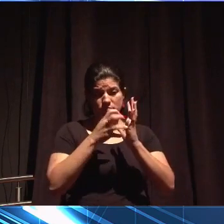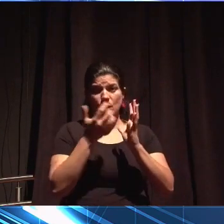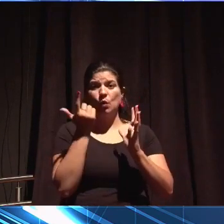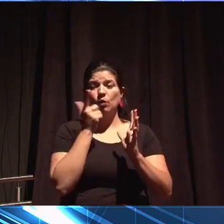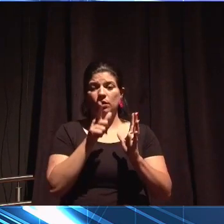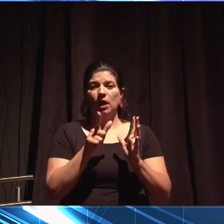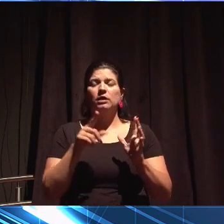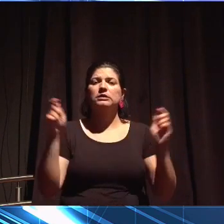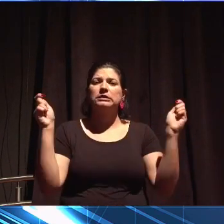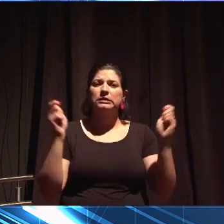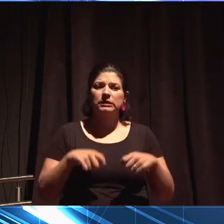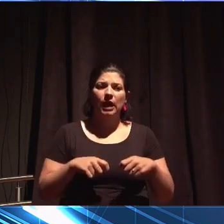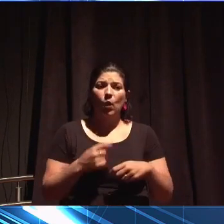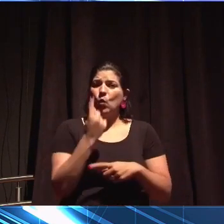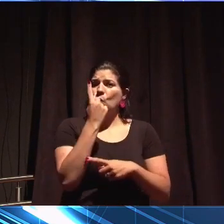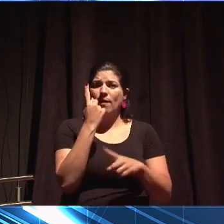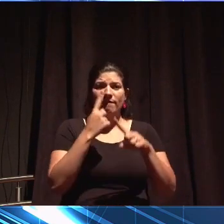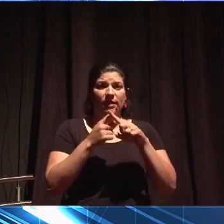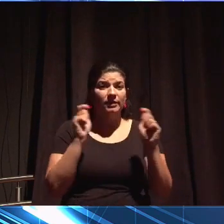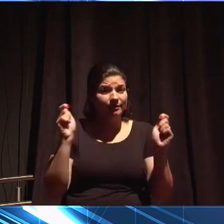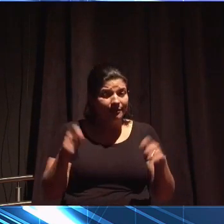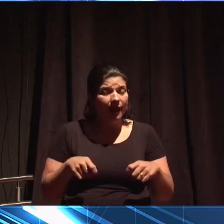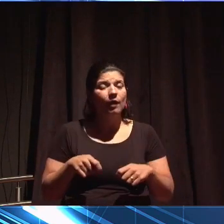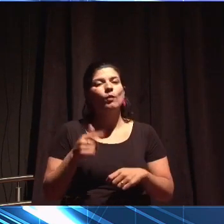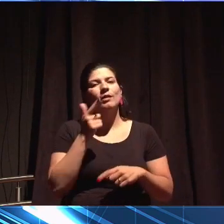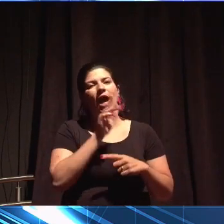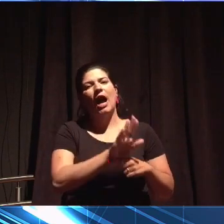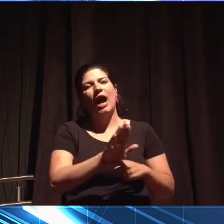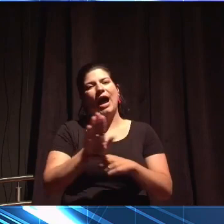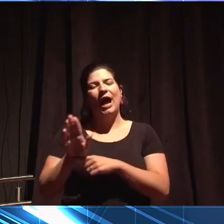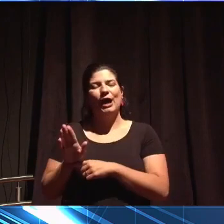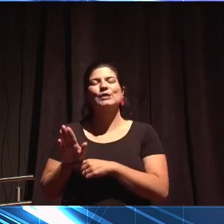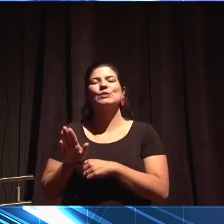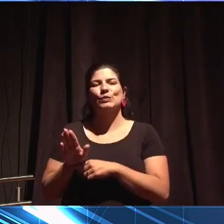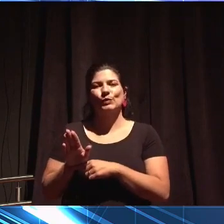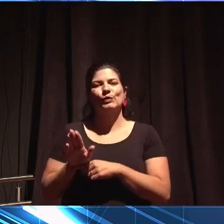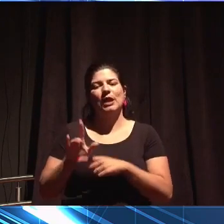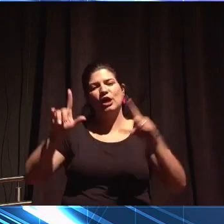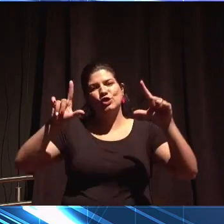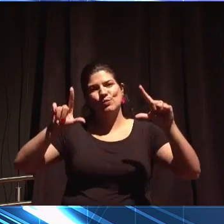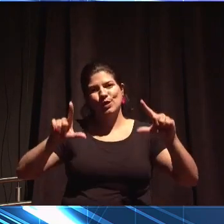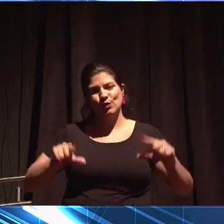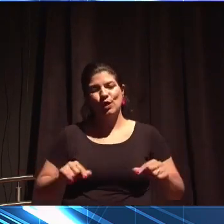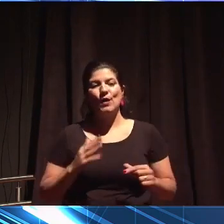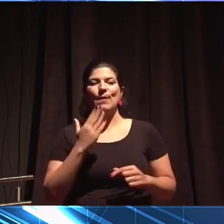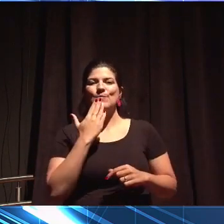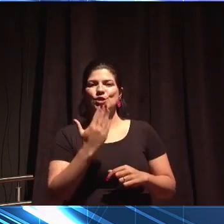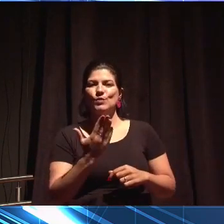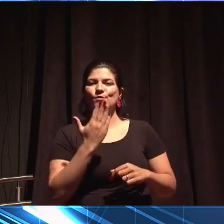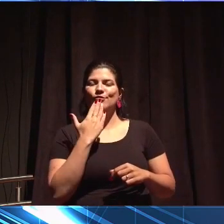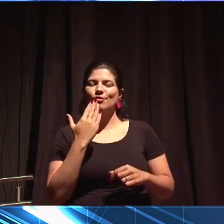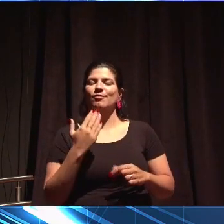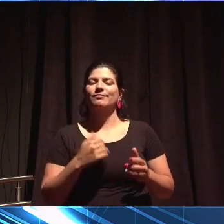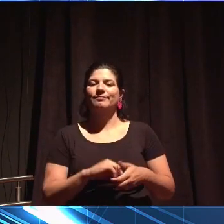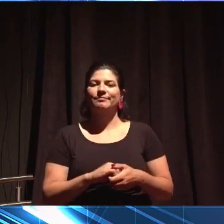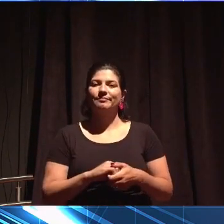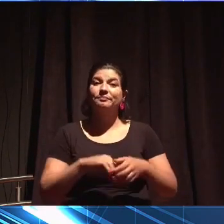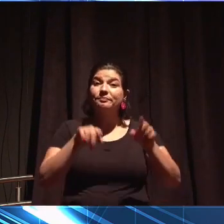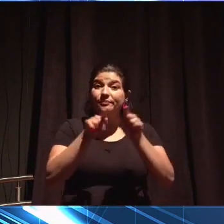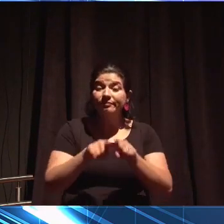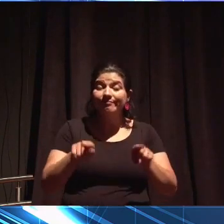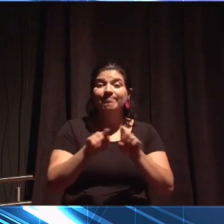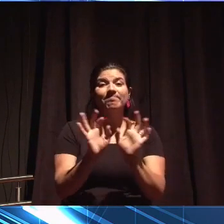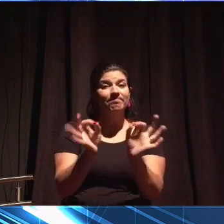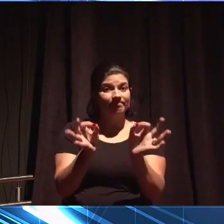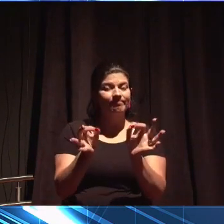na query e executar isso uma vez, já ajudaria bastante ali a reduzir o volume de requisições feitas, né? Exato. Até também a gente